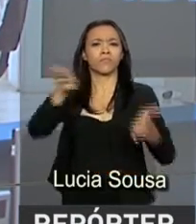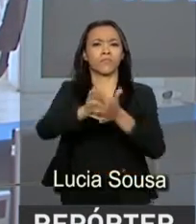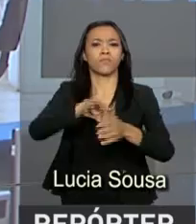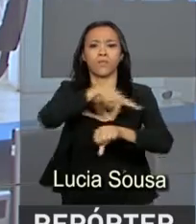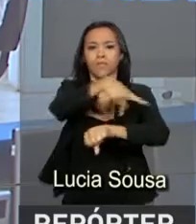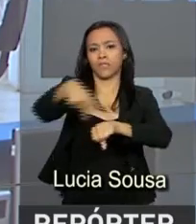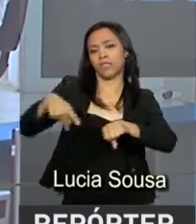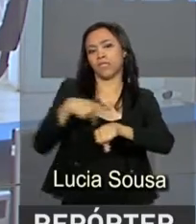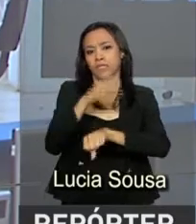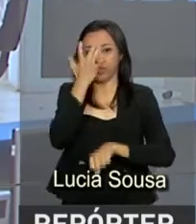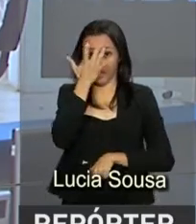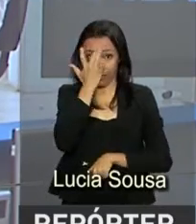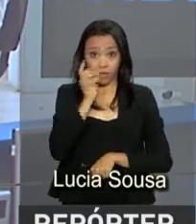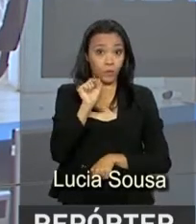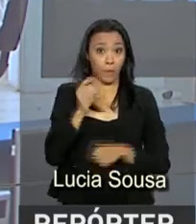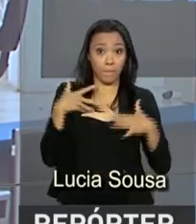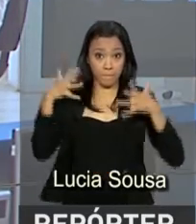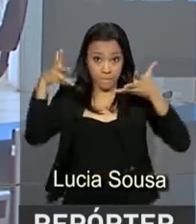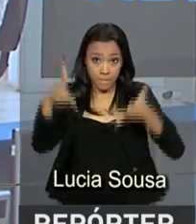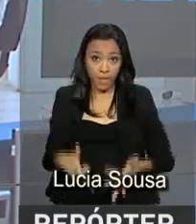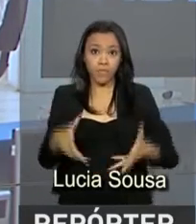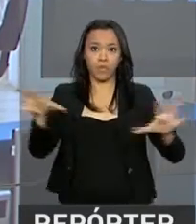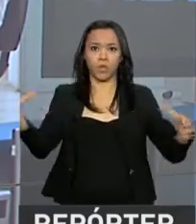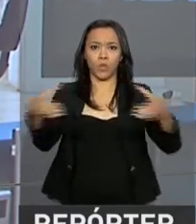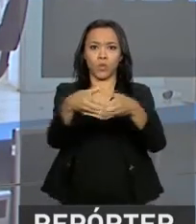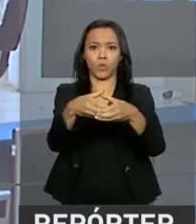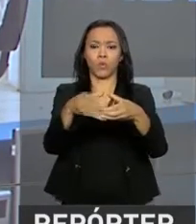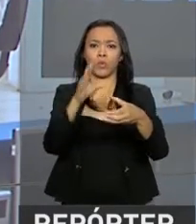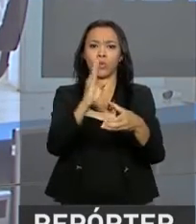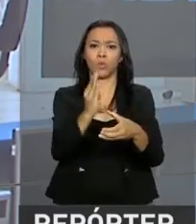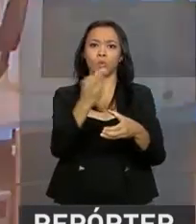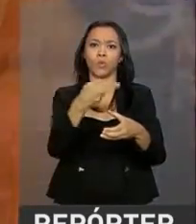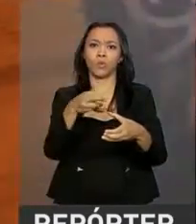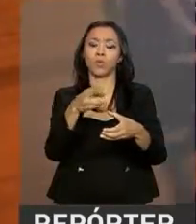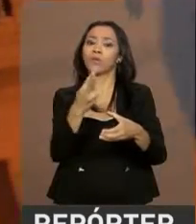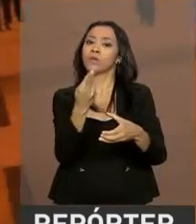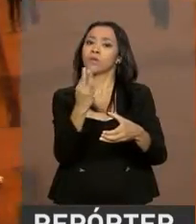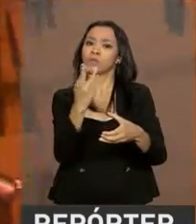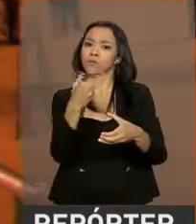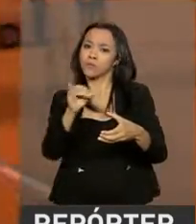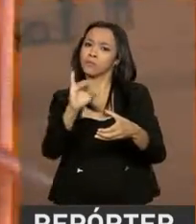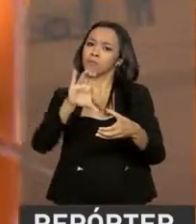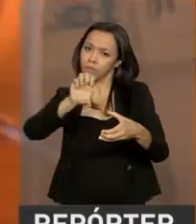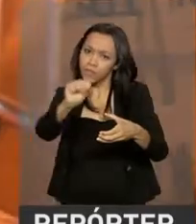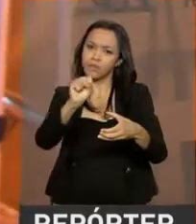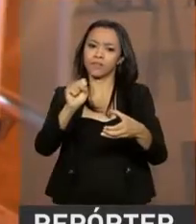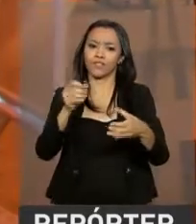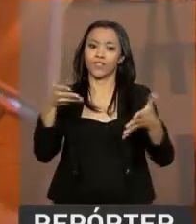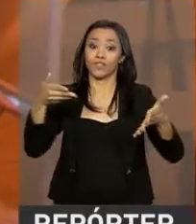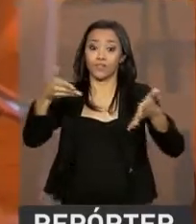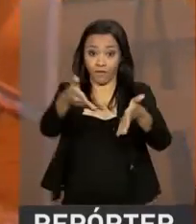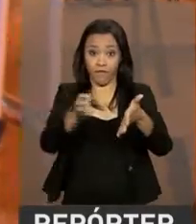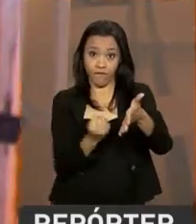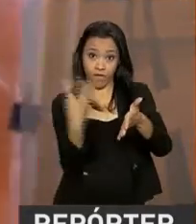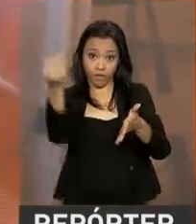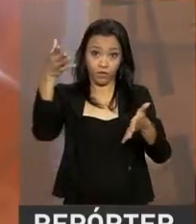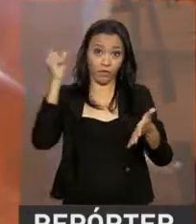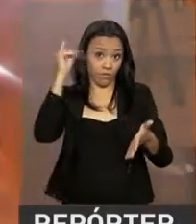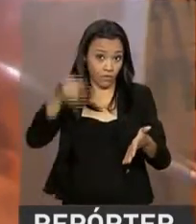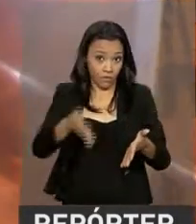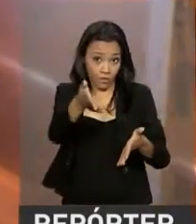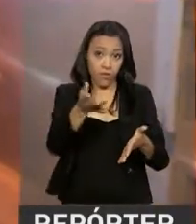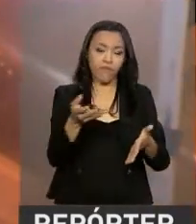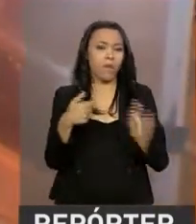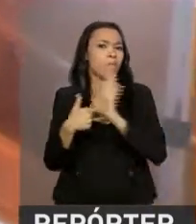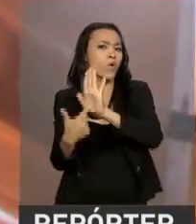participar neste fim de semana da cúpula dos brics o presidente embarcou na madrugada de hoje na índia ele vai mostrar aos